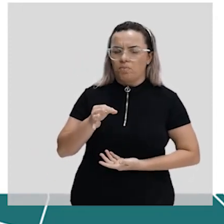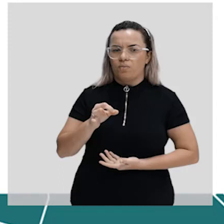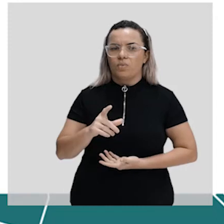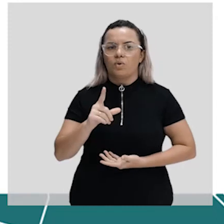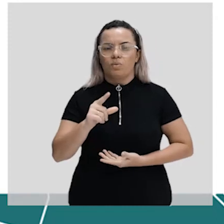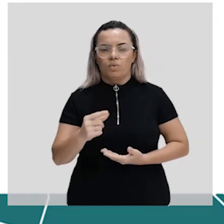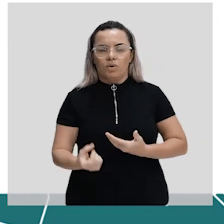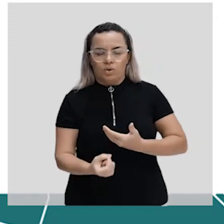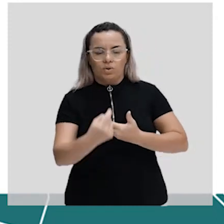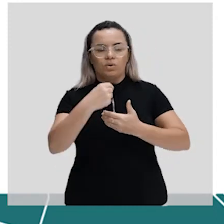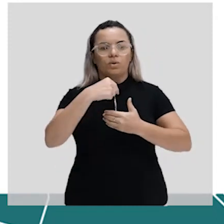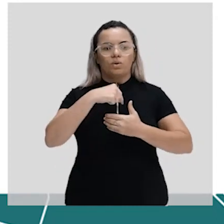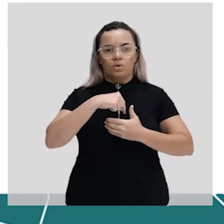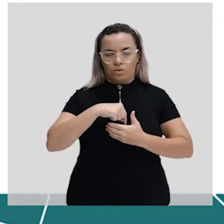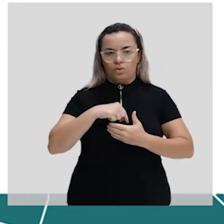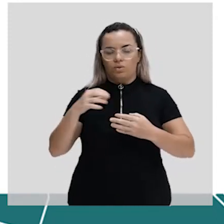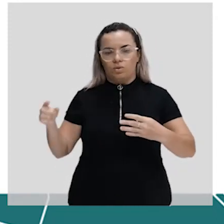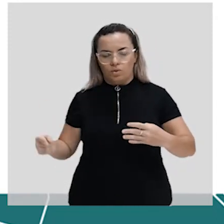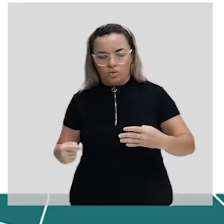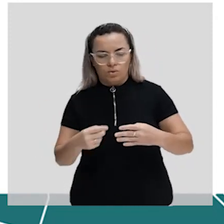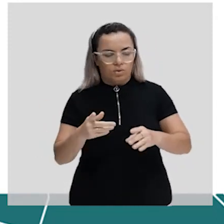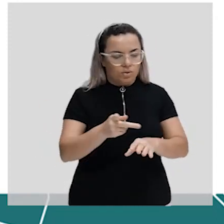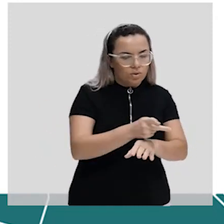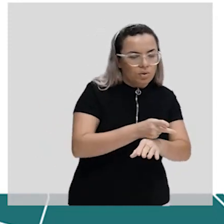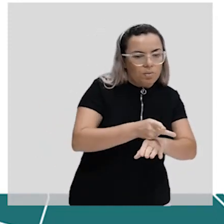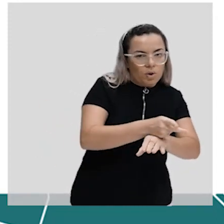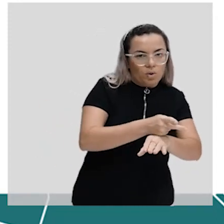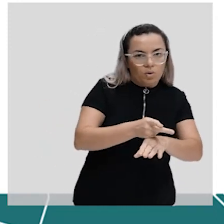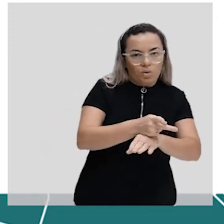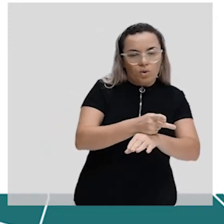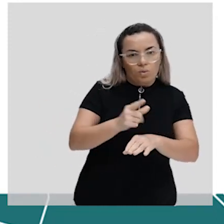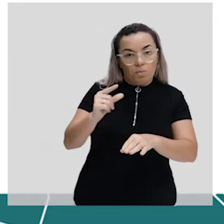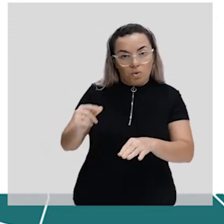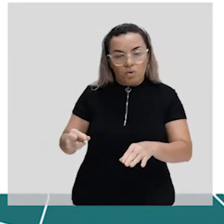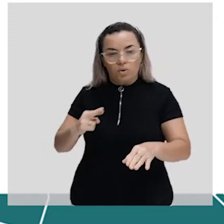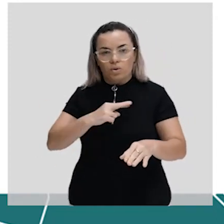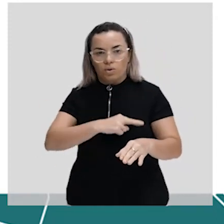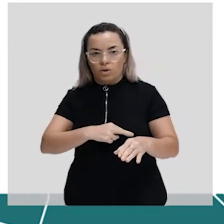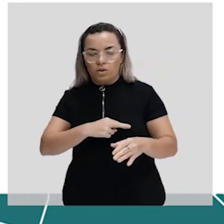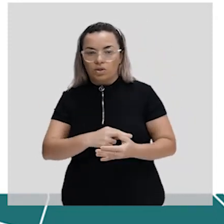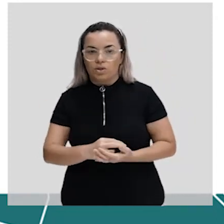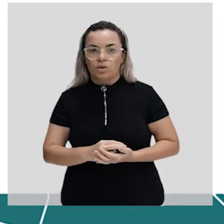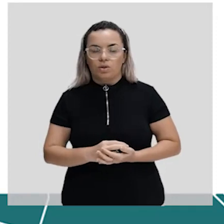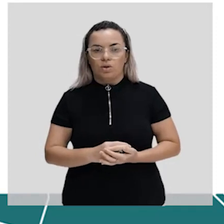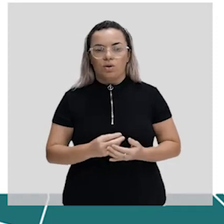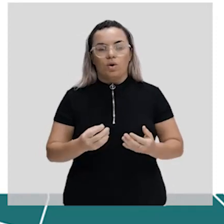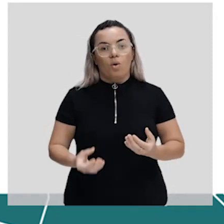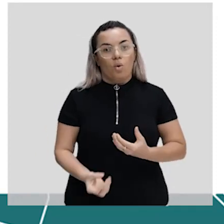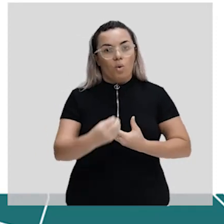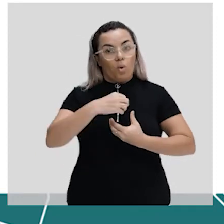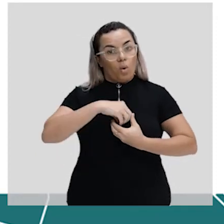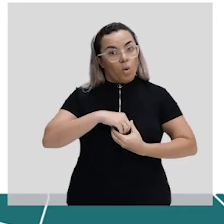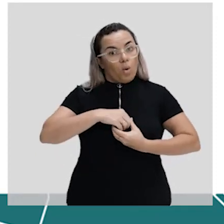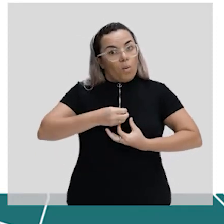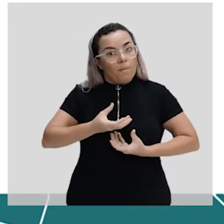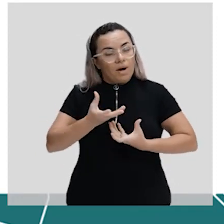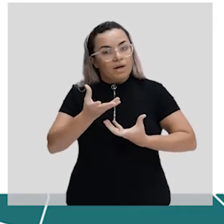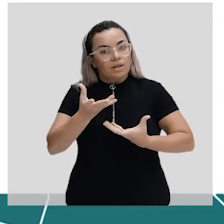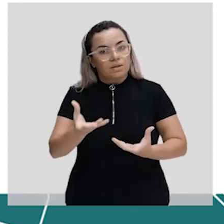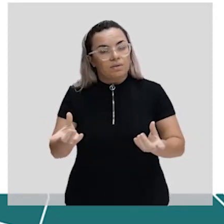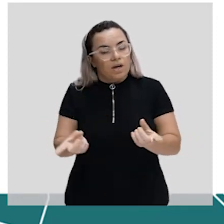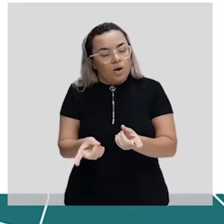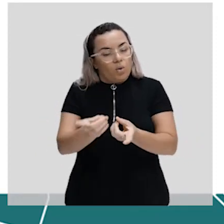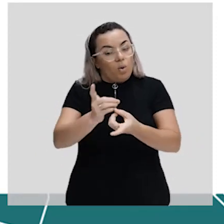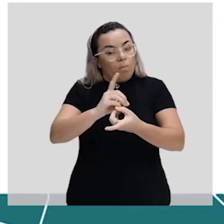de subjetivismo que foi buscar onde? No romantismo. O parnasianismo se opunha ao romantismo, mas o subjetivismo dá